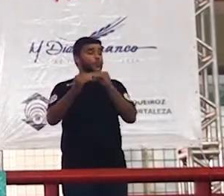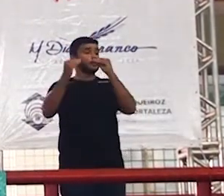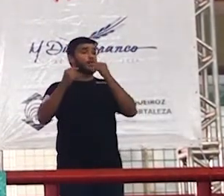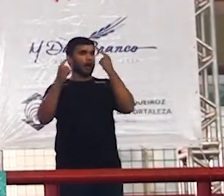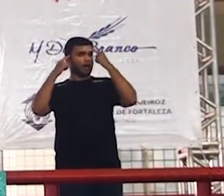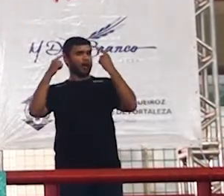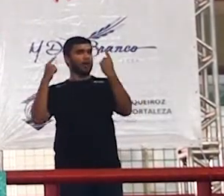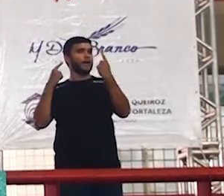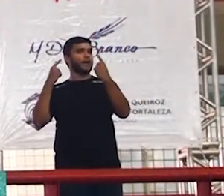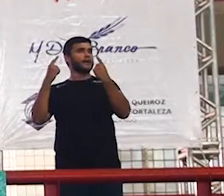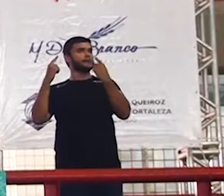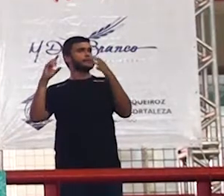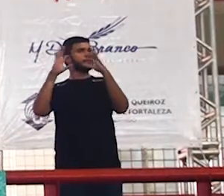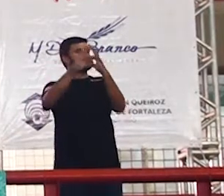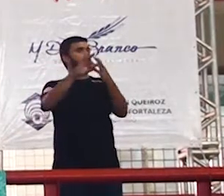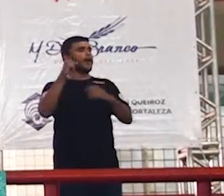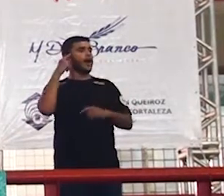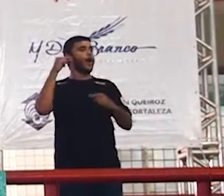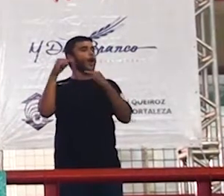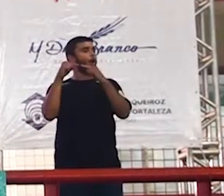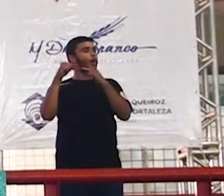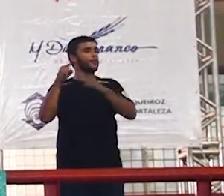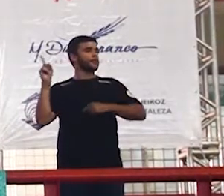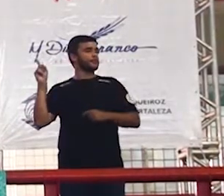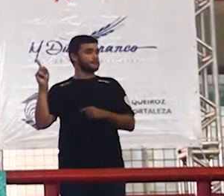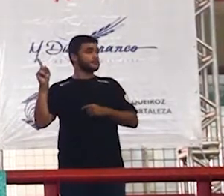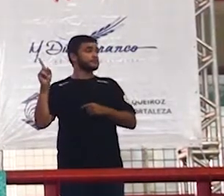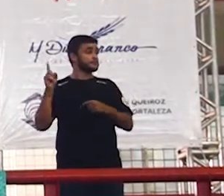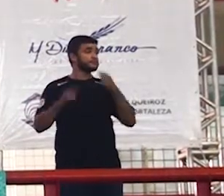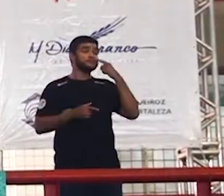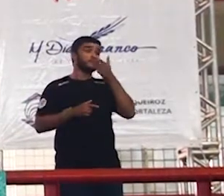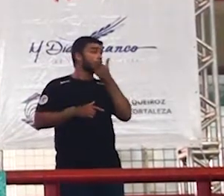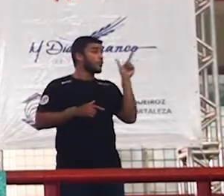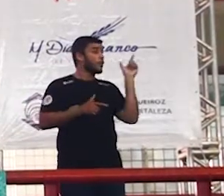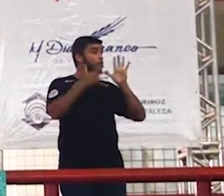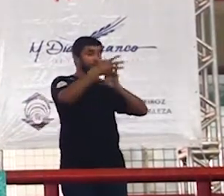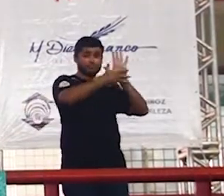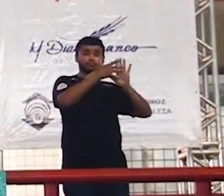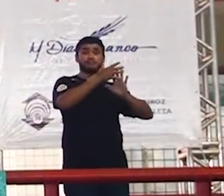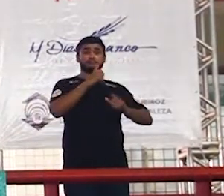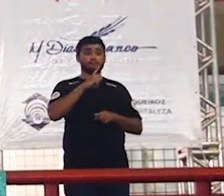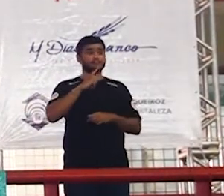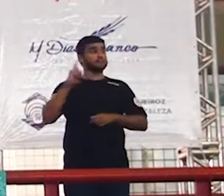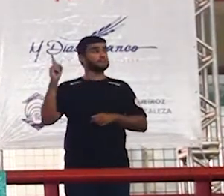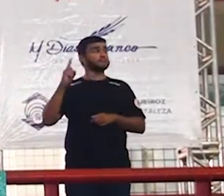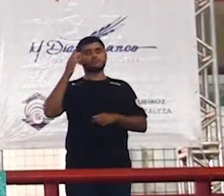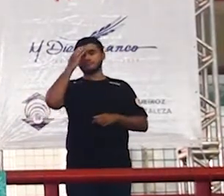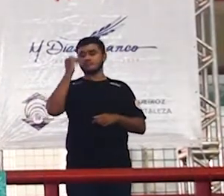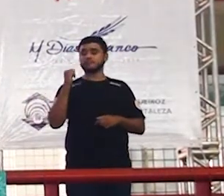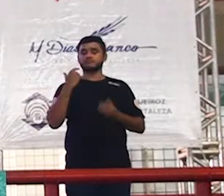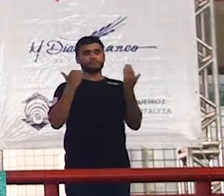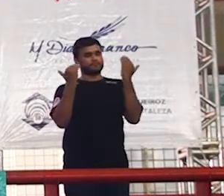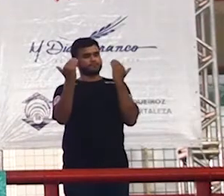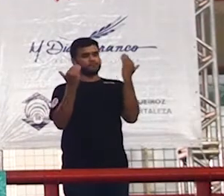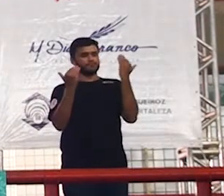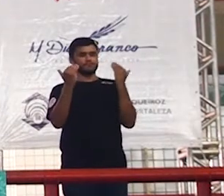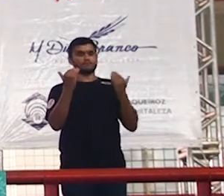dialoga. Se eu precisei recorrer a outro texto para entender esse, é porque esse texto fez uma